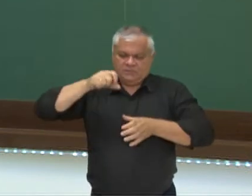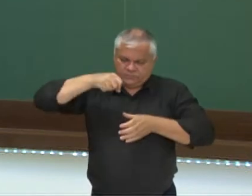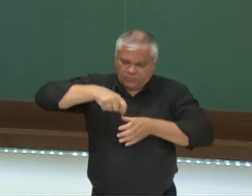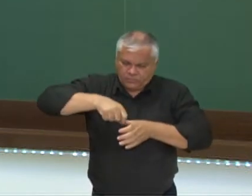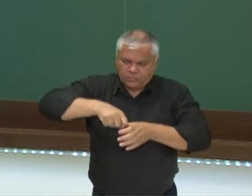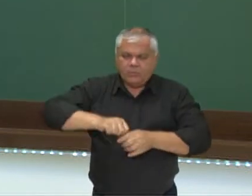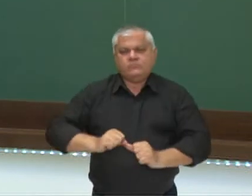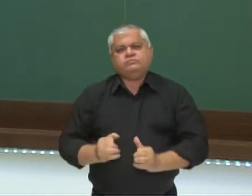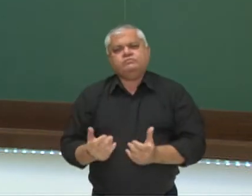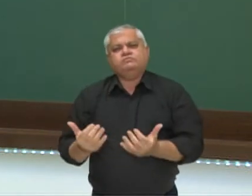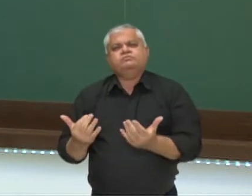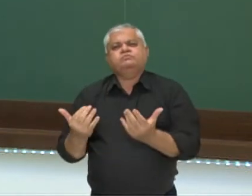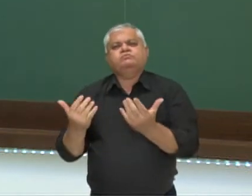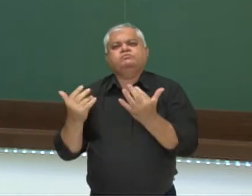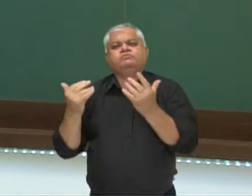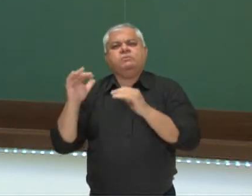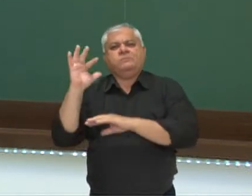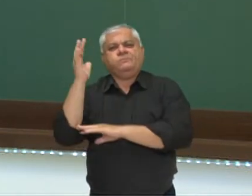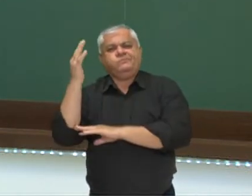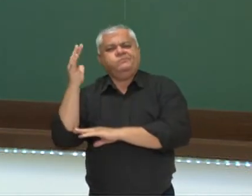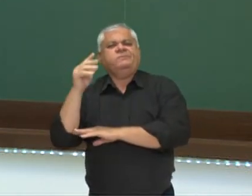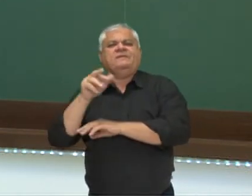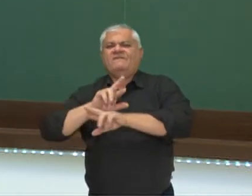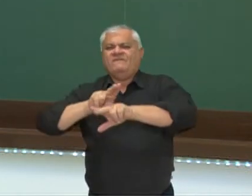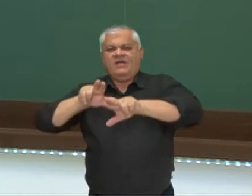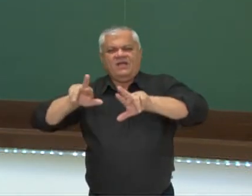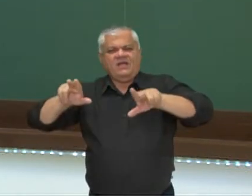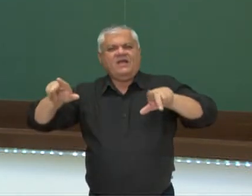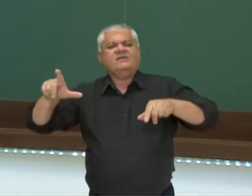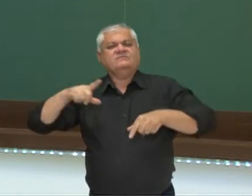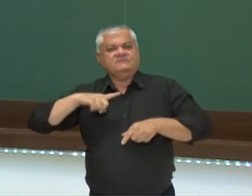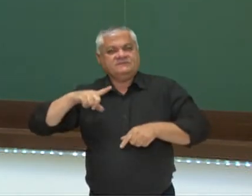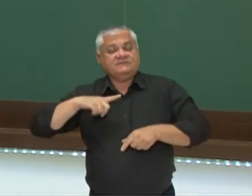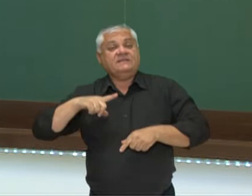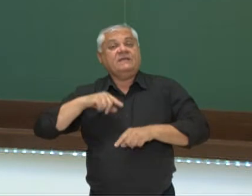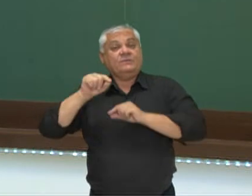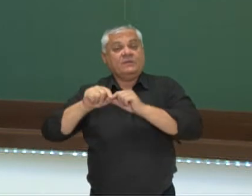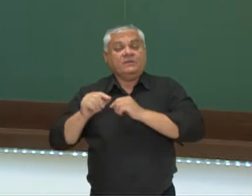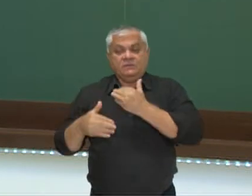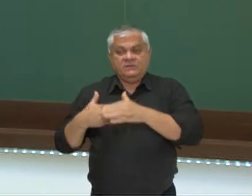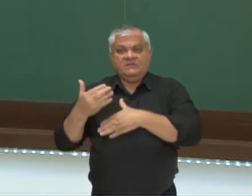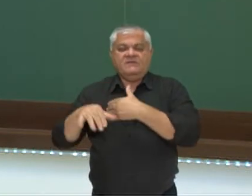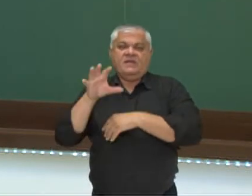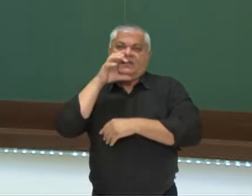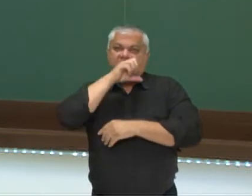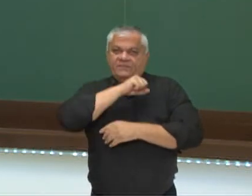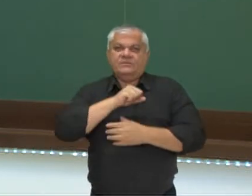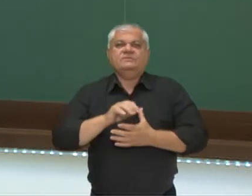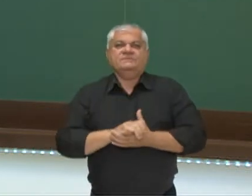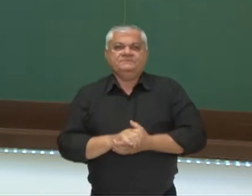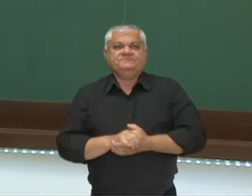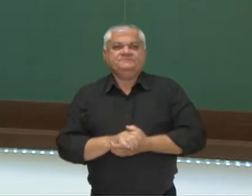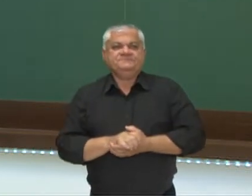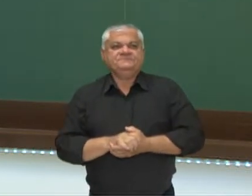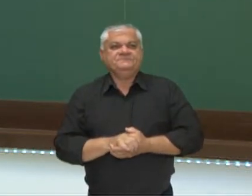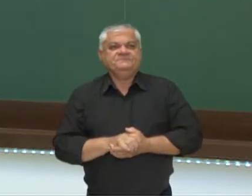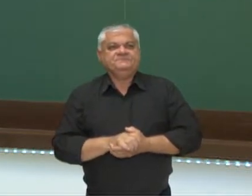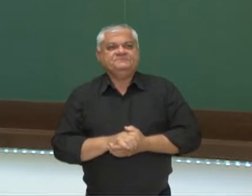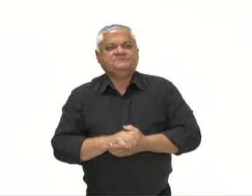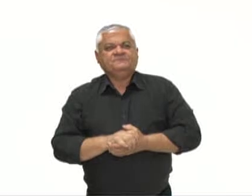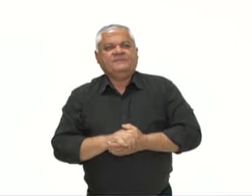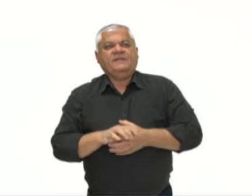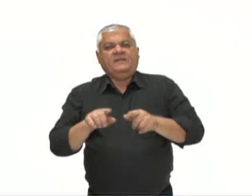plantadas novas árvores ali de pinos, eucaliptos, algumas espécies que têm um desenvolvimento bastante rápido. Seguindo aqui também,